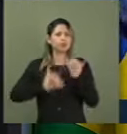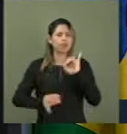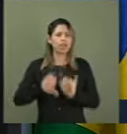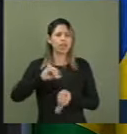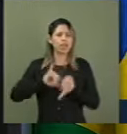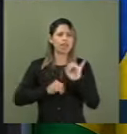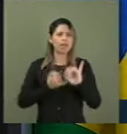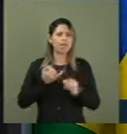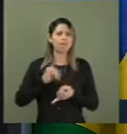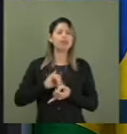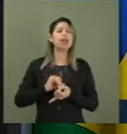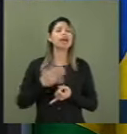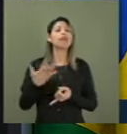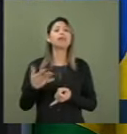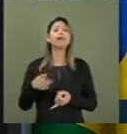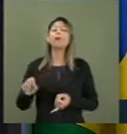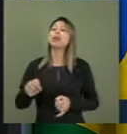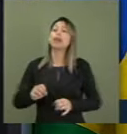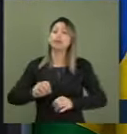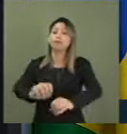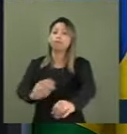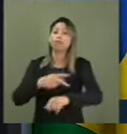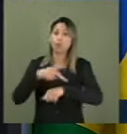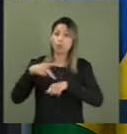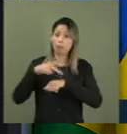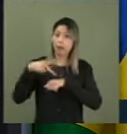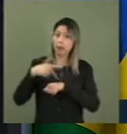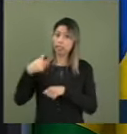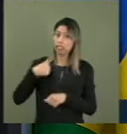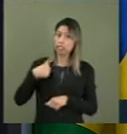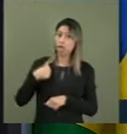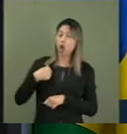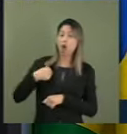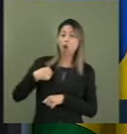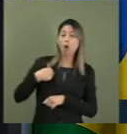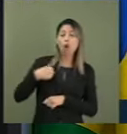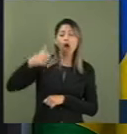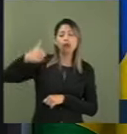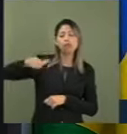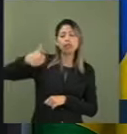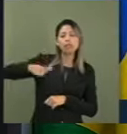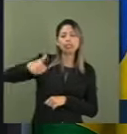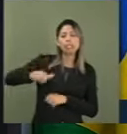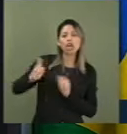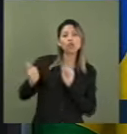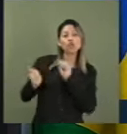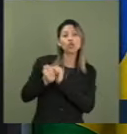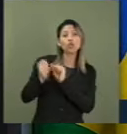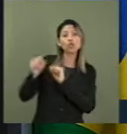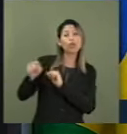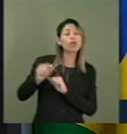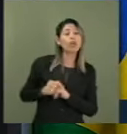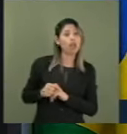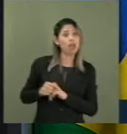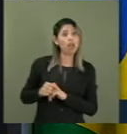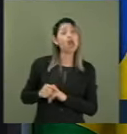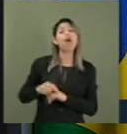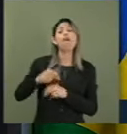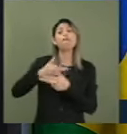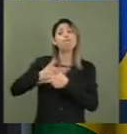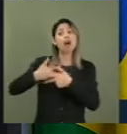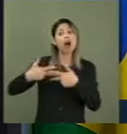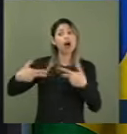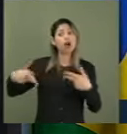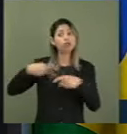oportunidade de analisar, inclusive com a senhora, antes de chegar aqui, Os índices são assustadores dos países que